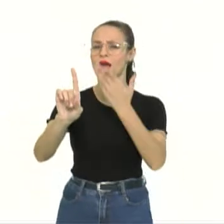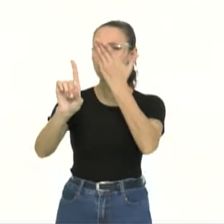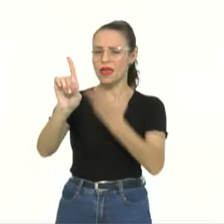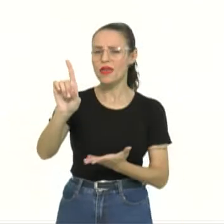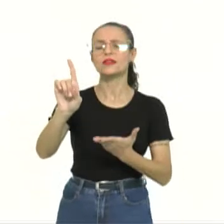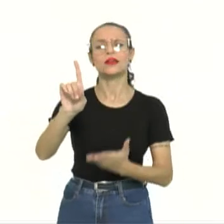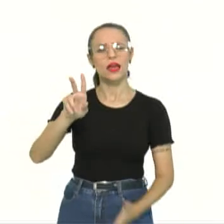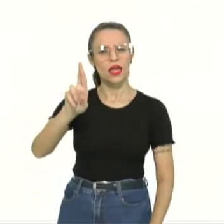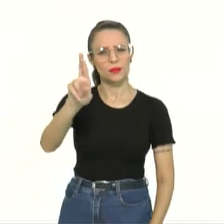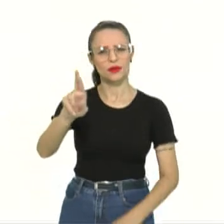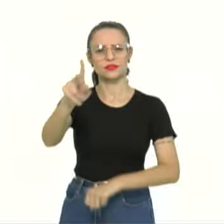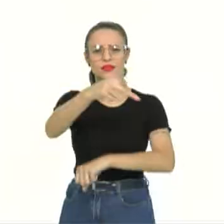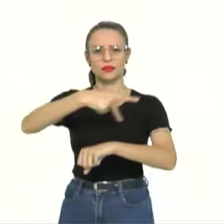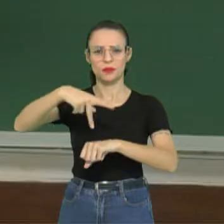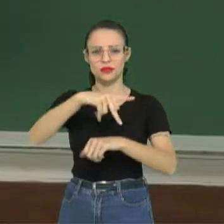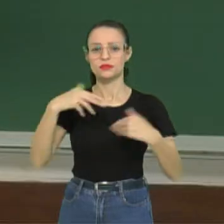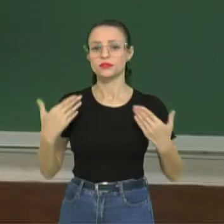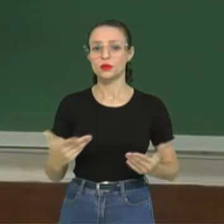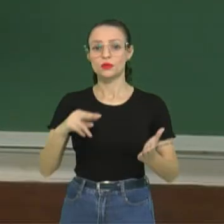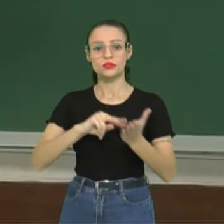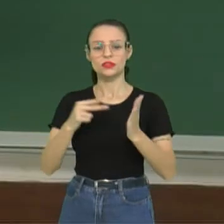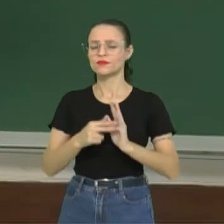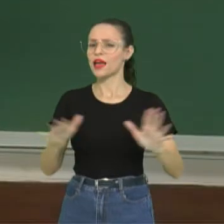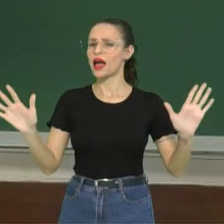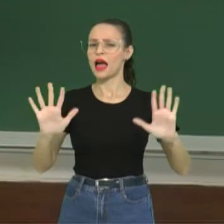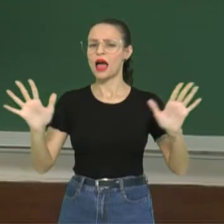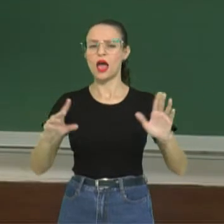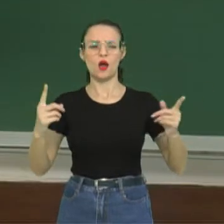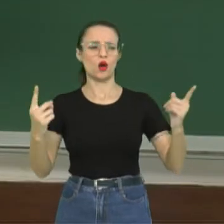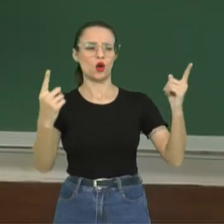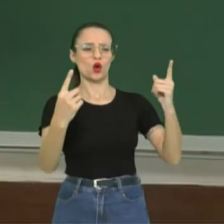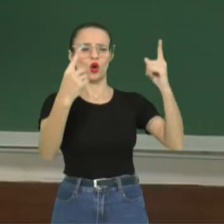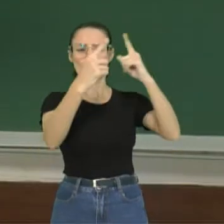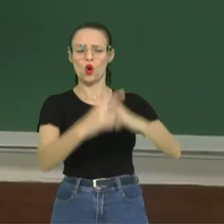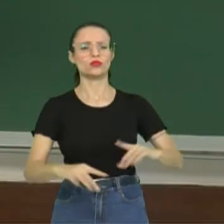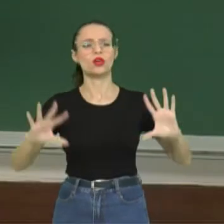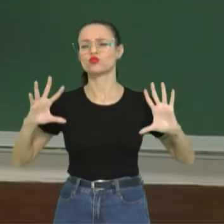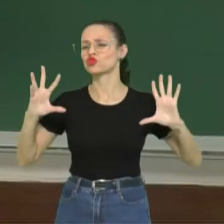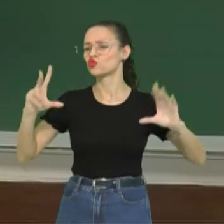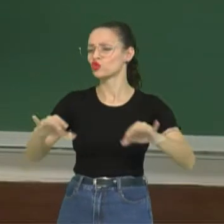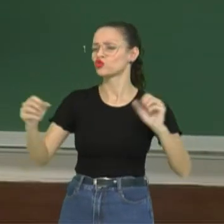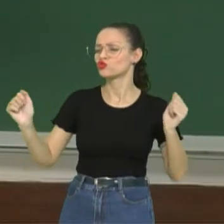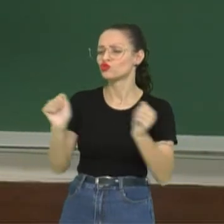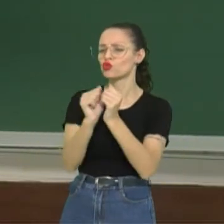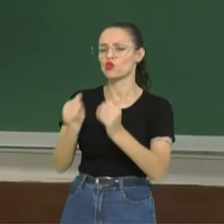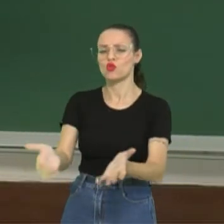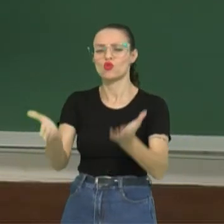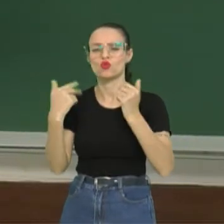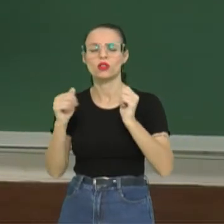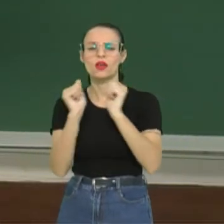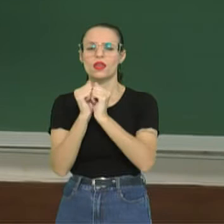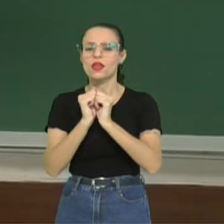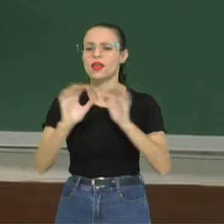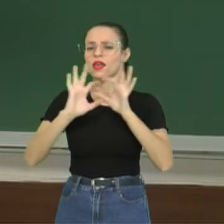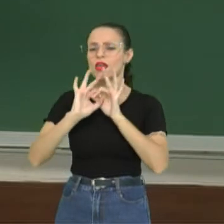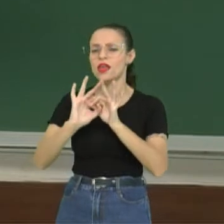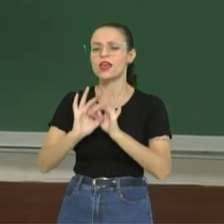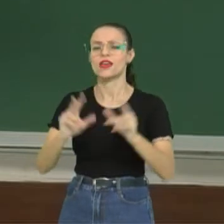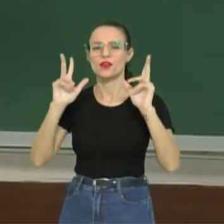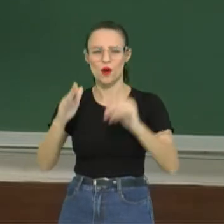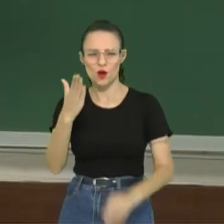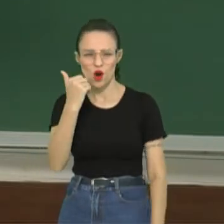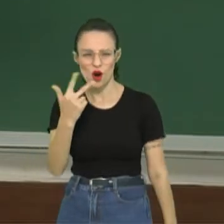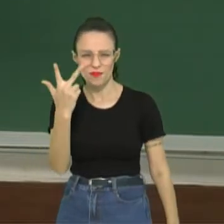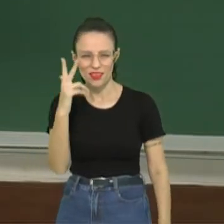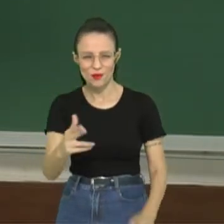nação Então essa ideia de que não há oposição que todo mundo tá junto que todo mundo come o mesmo